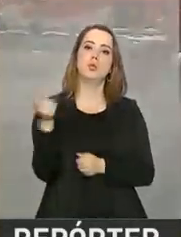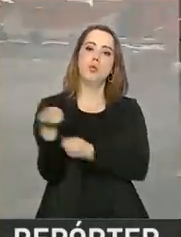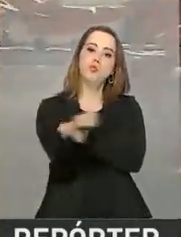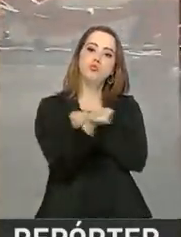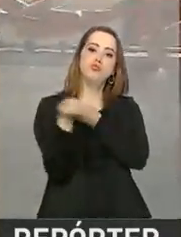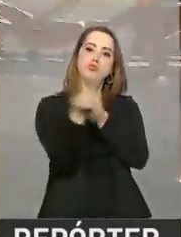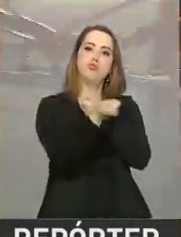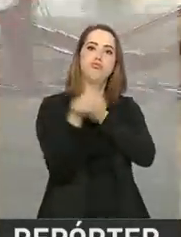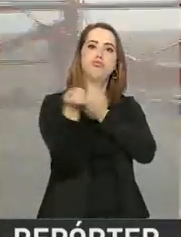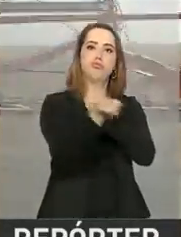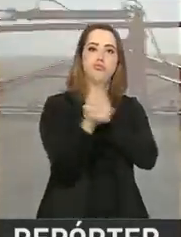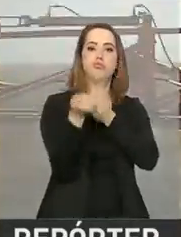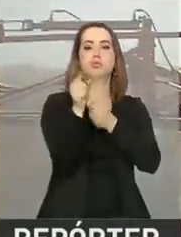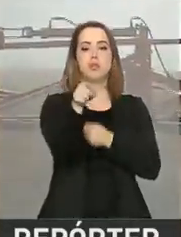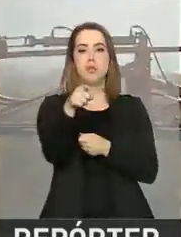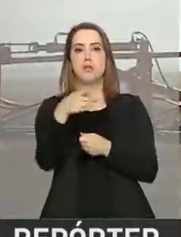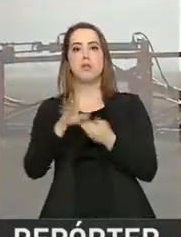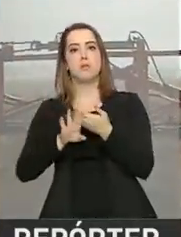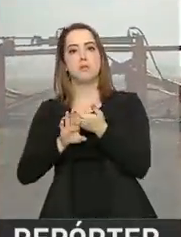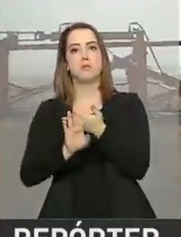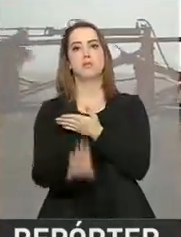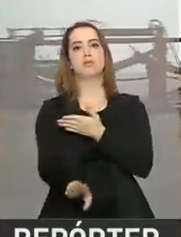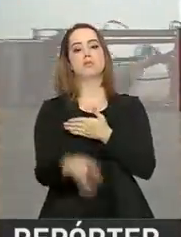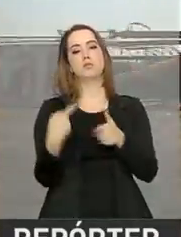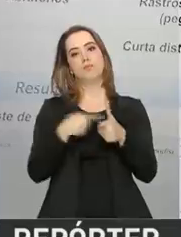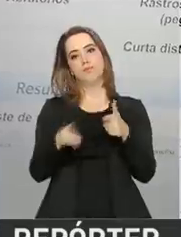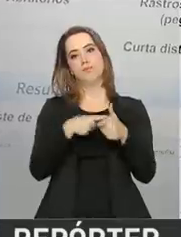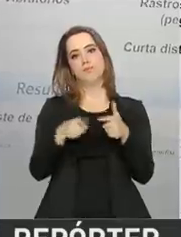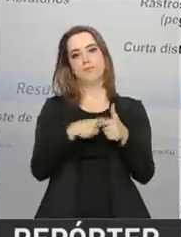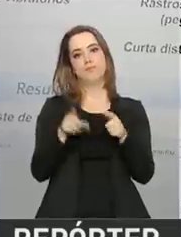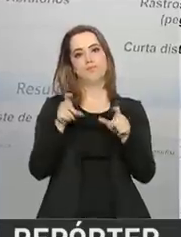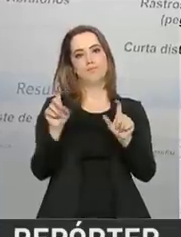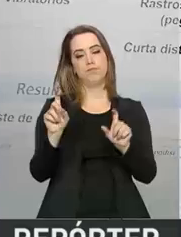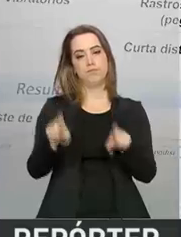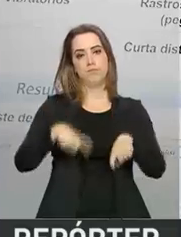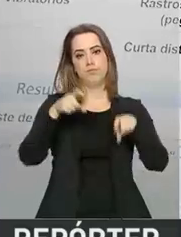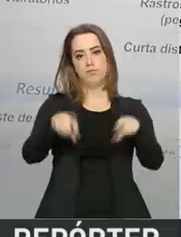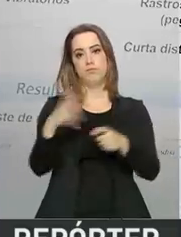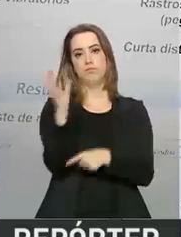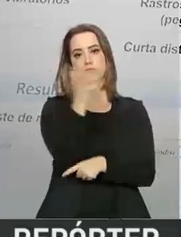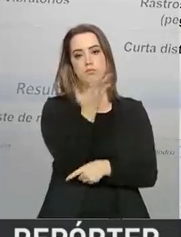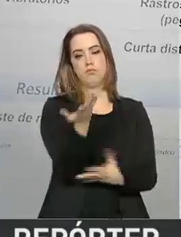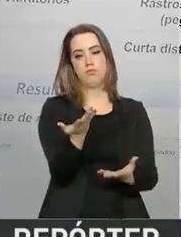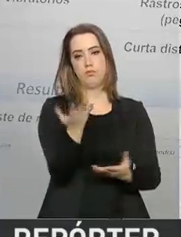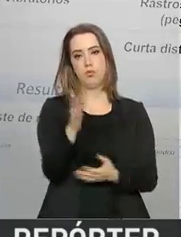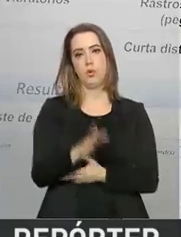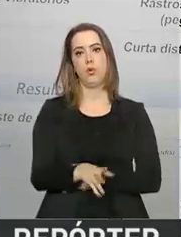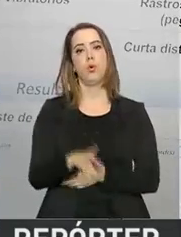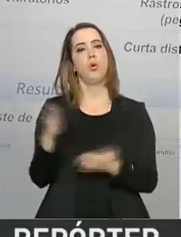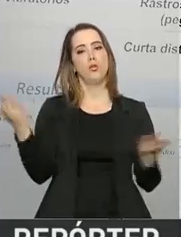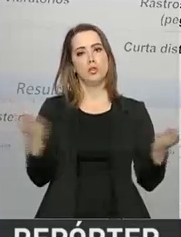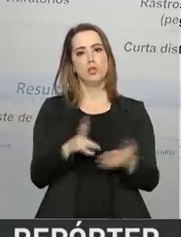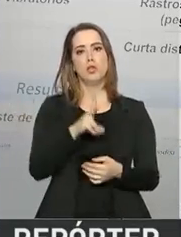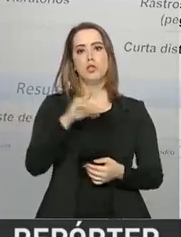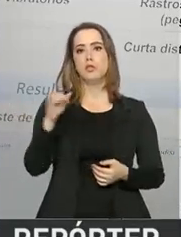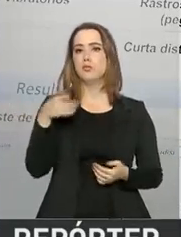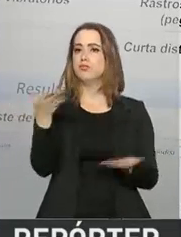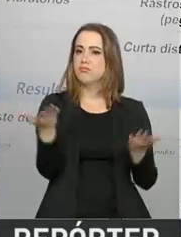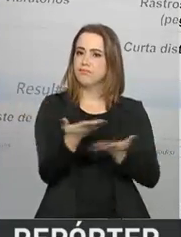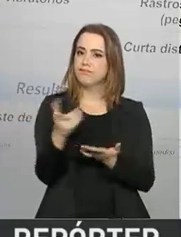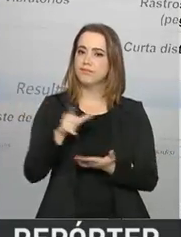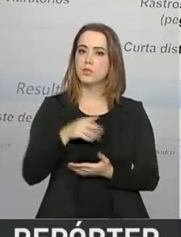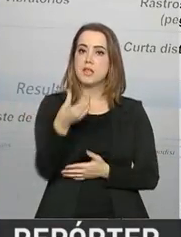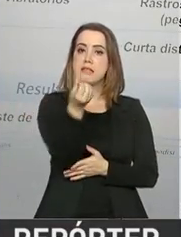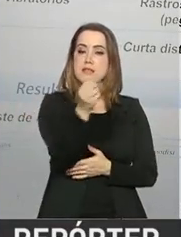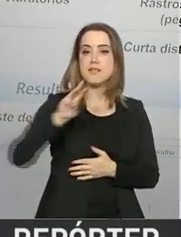químicos por safra para combater a das pragas das lavouras hoje em dia mais de 6 milhões de litros de inseticidas